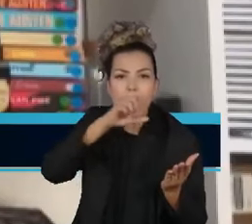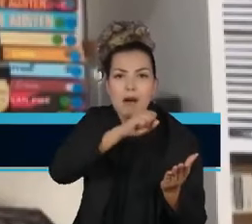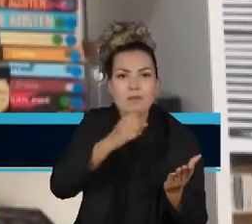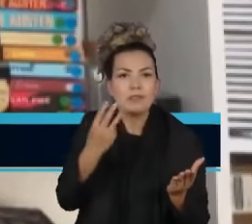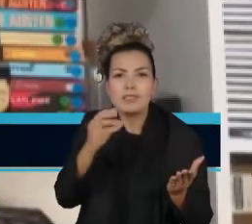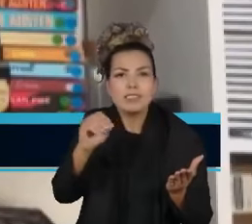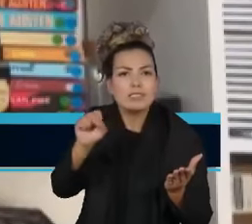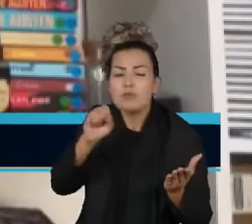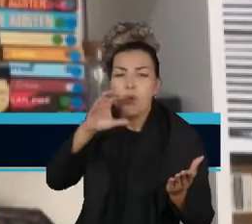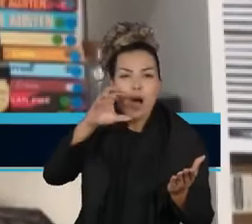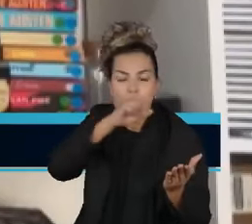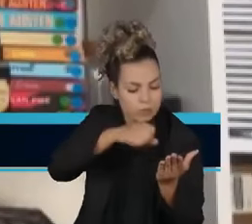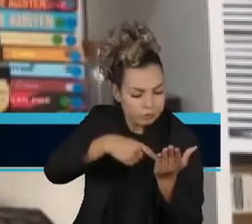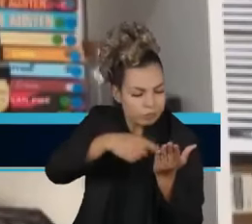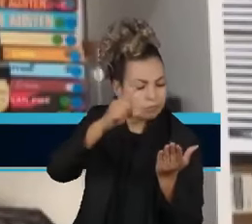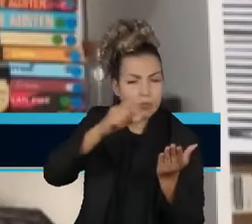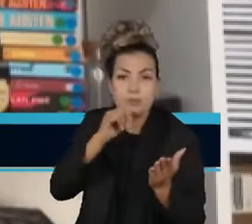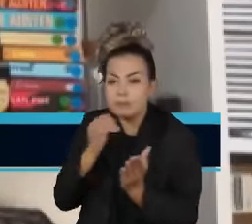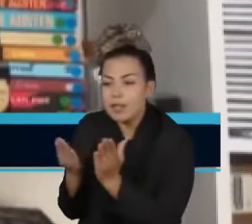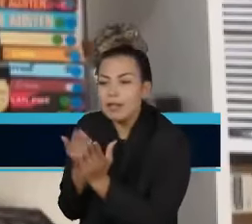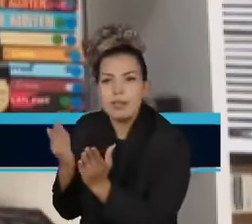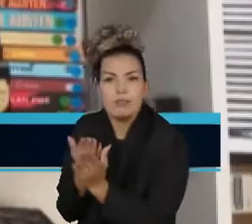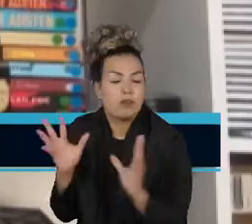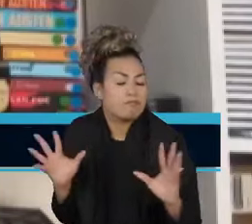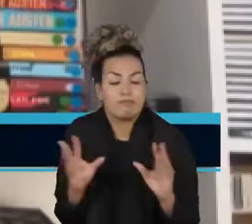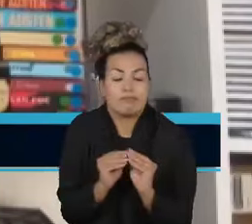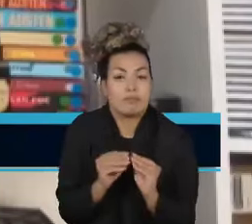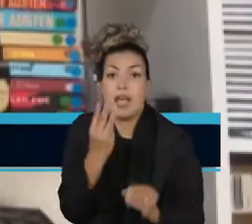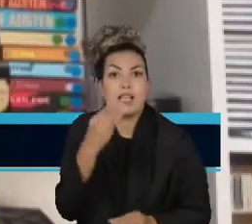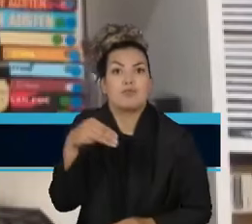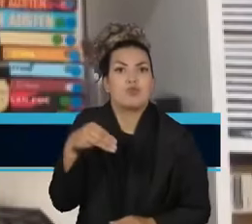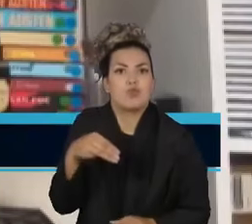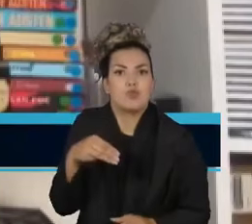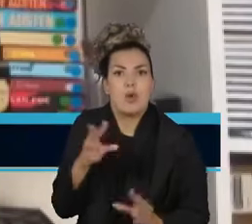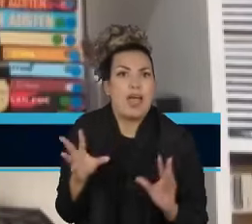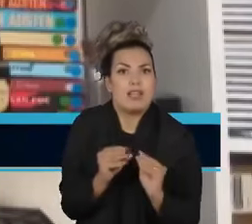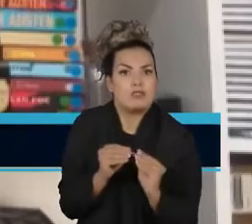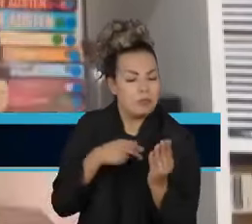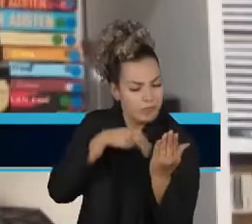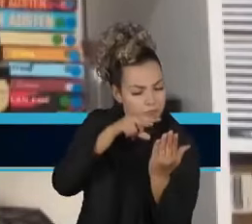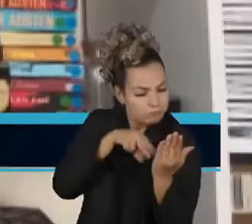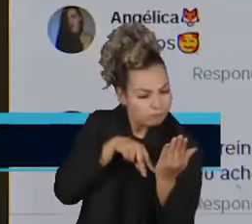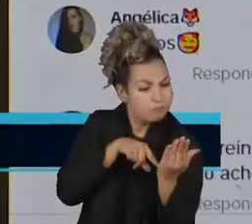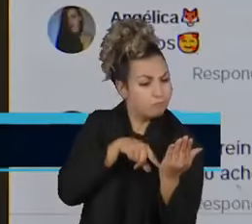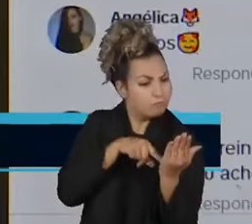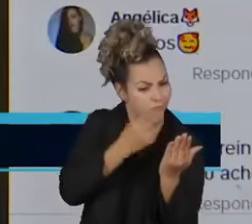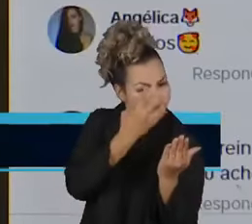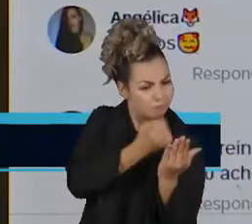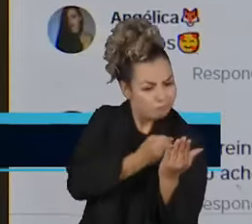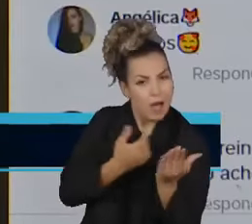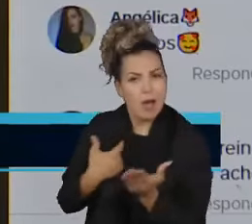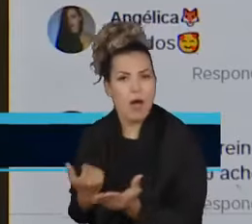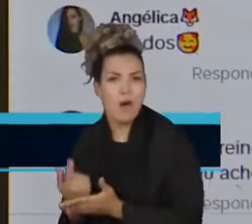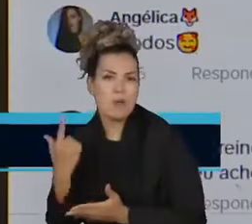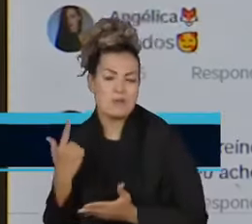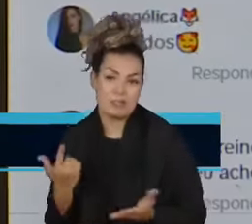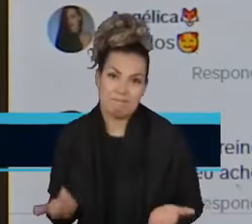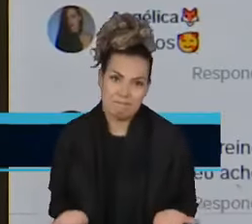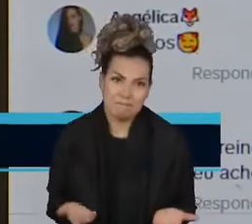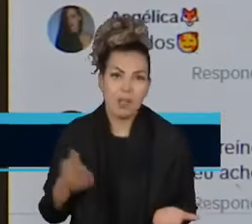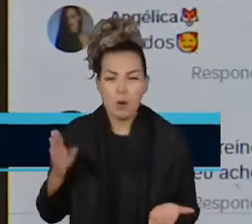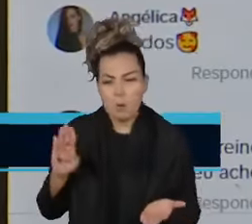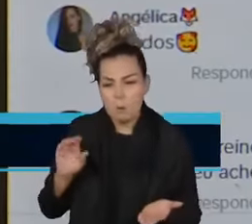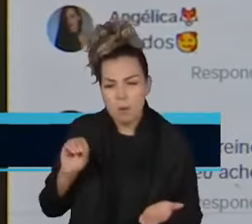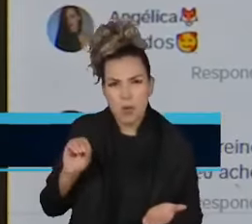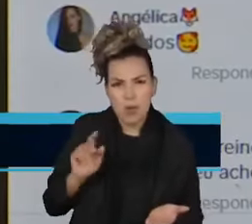você consegue ter um resumo de um livro em 3 minutos e já ter ali a sua decisão de compra. O BookTok não apenas